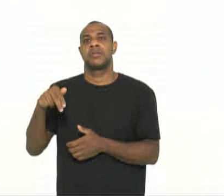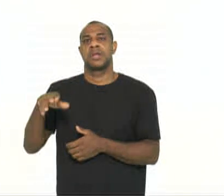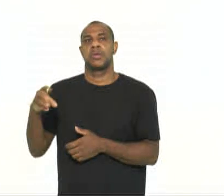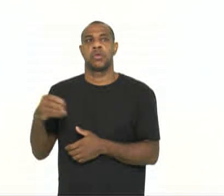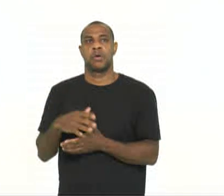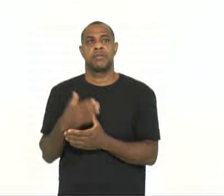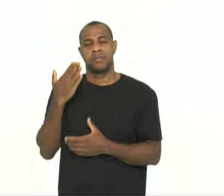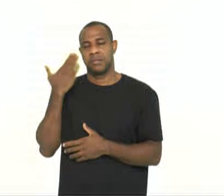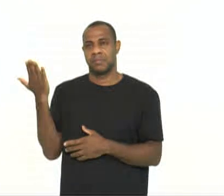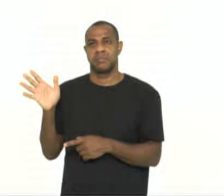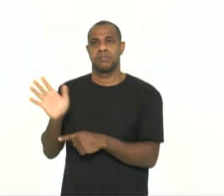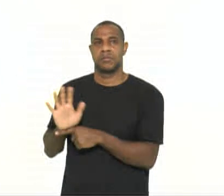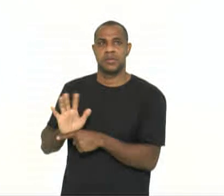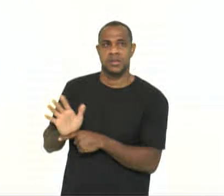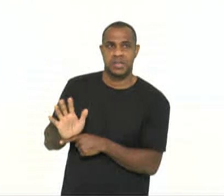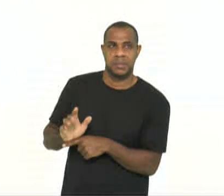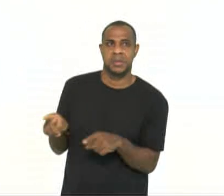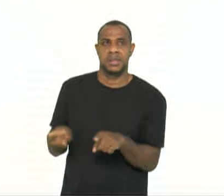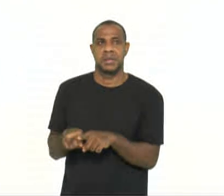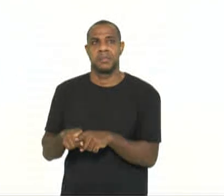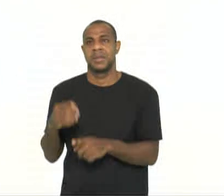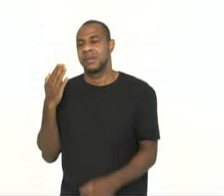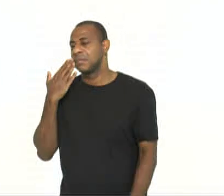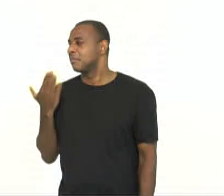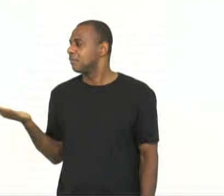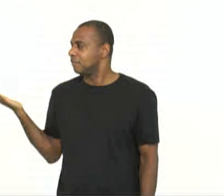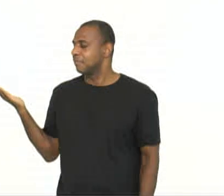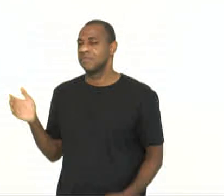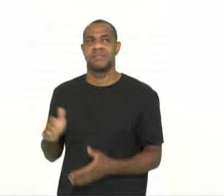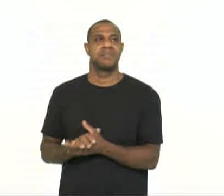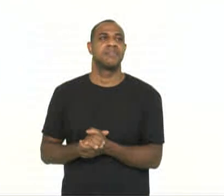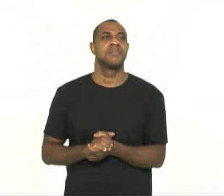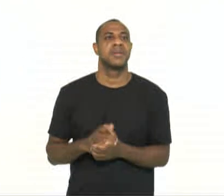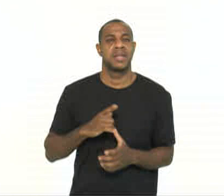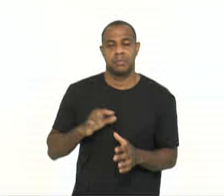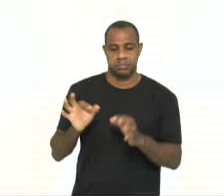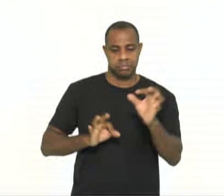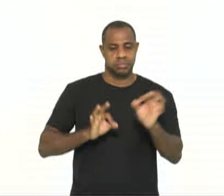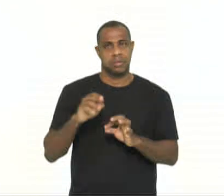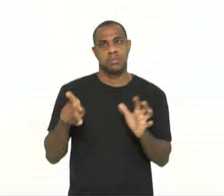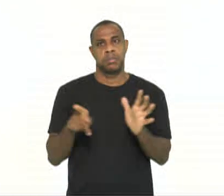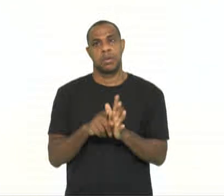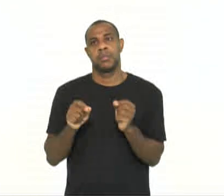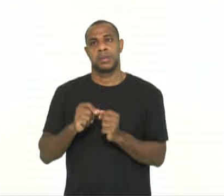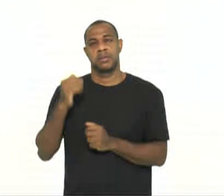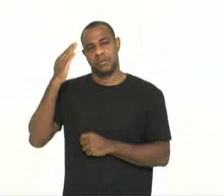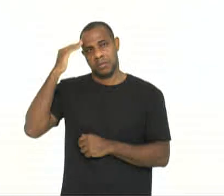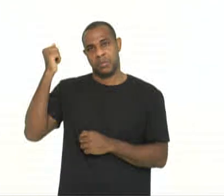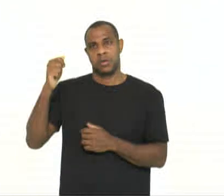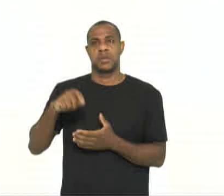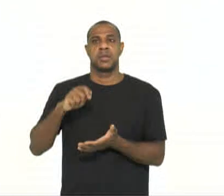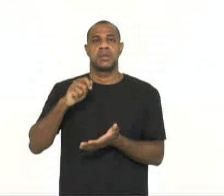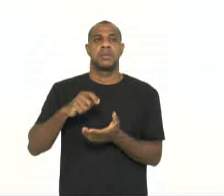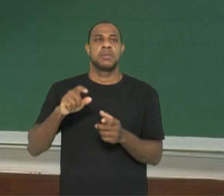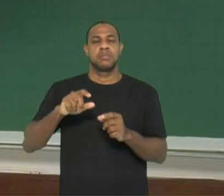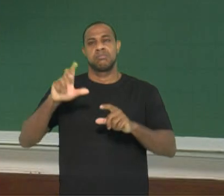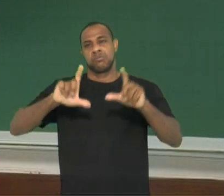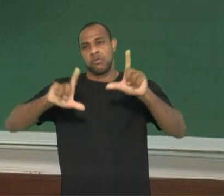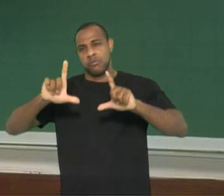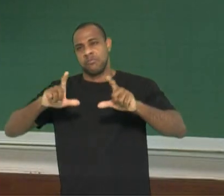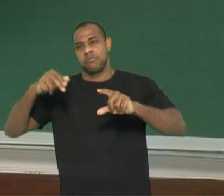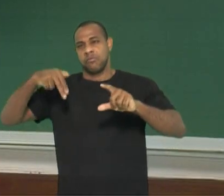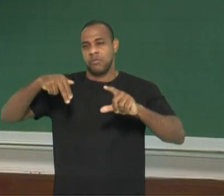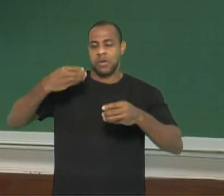cinema popularizados. Quase todos os TVs tinham festivais de música. Na época existiam torcidas organizadas para os músicos, como se fossem personagens de novela. O que